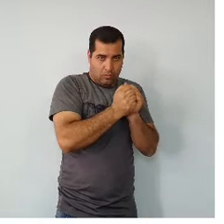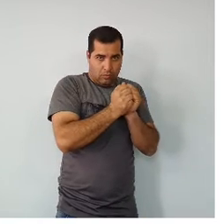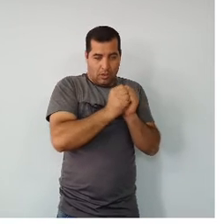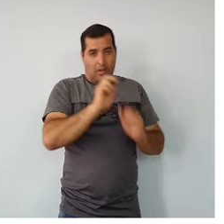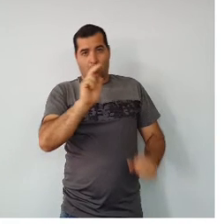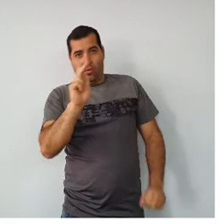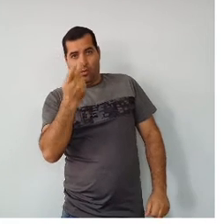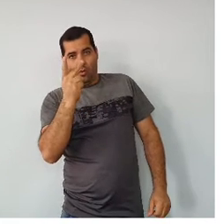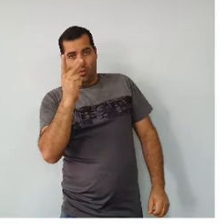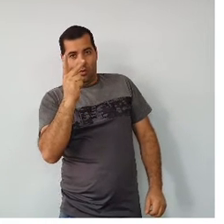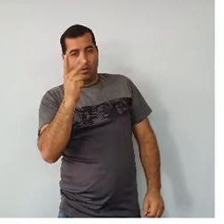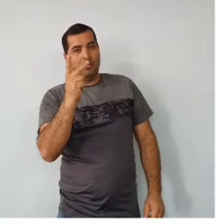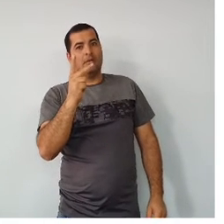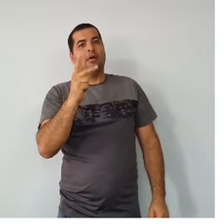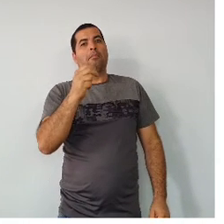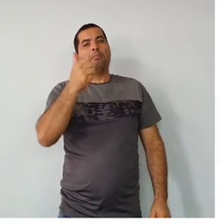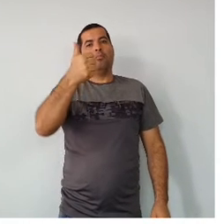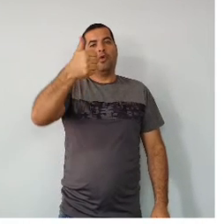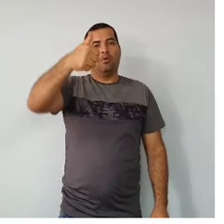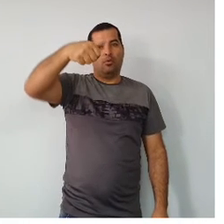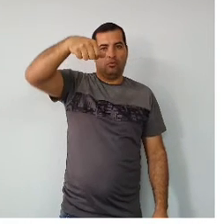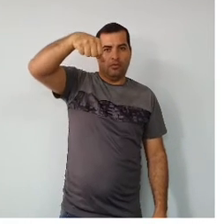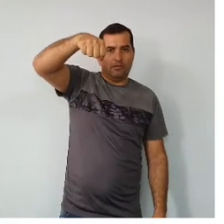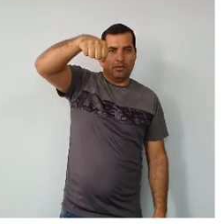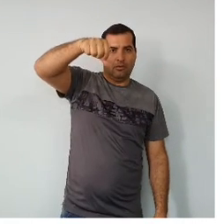nome Hortolândia é adotado apenas em